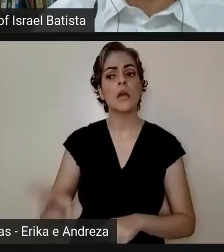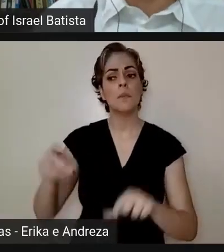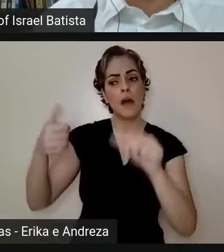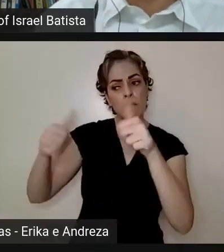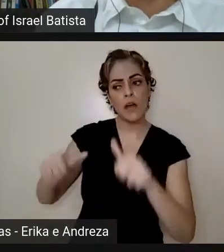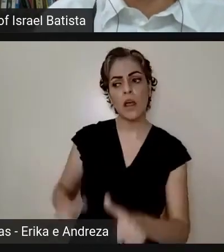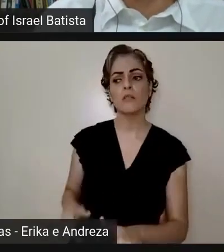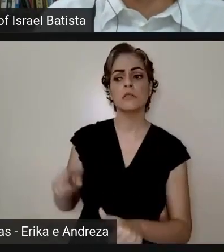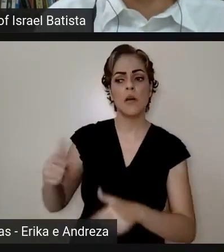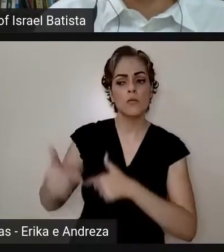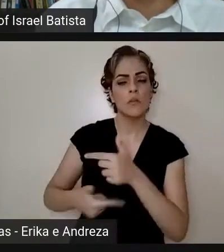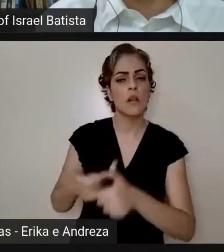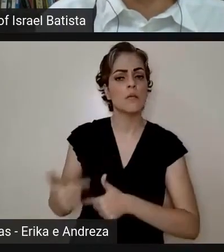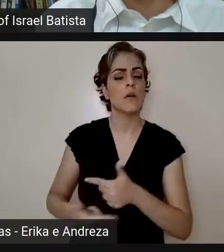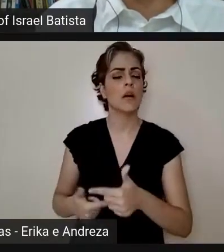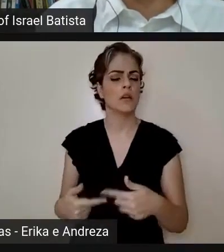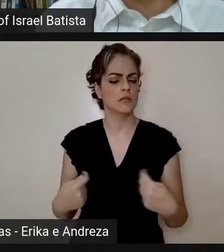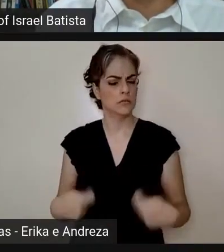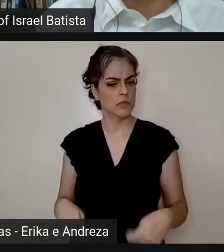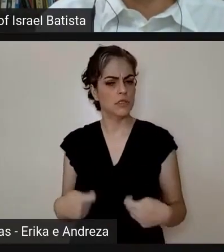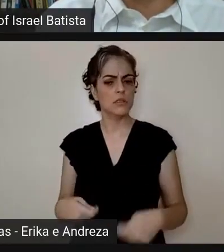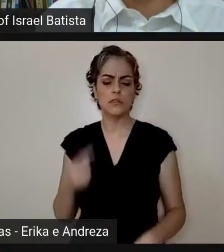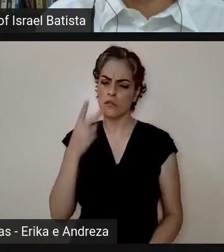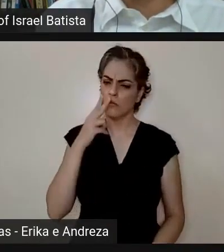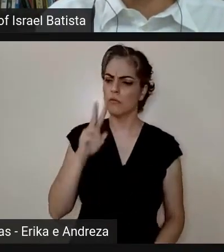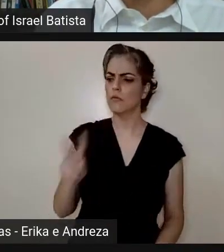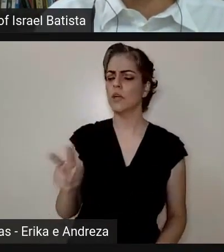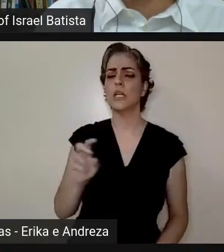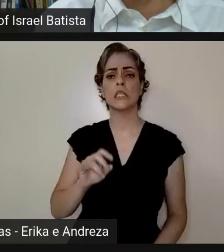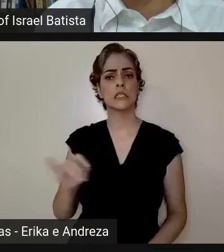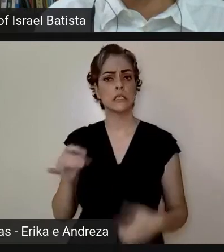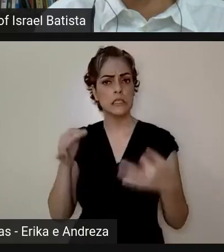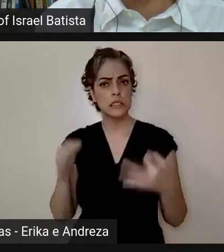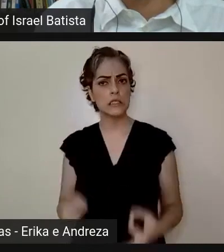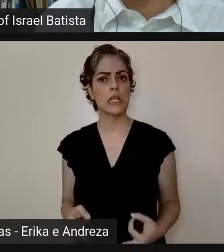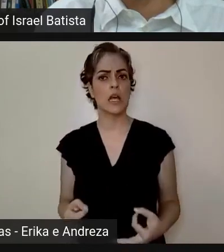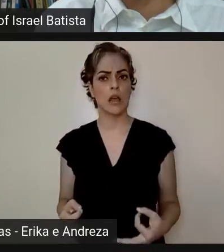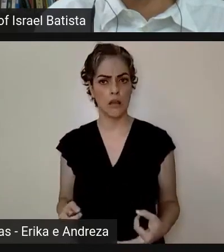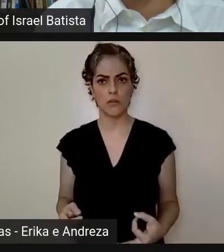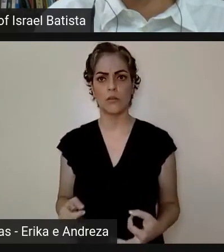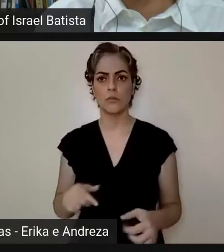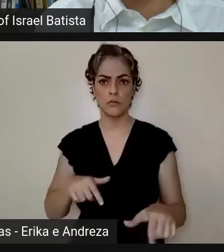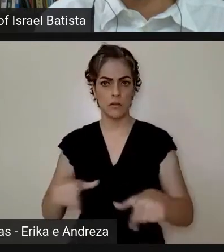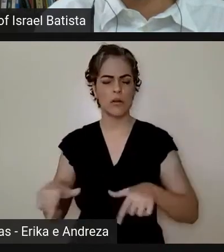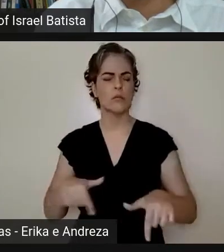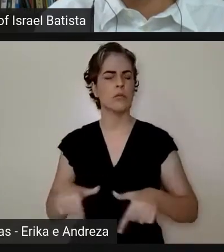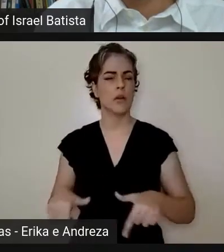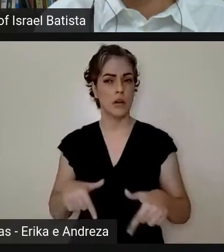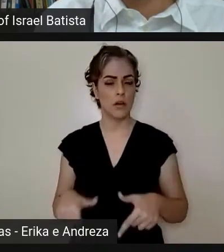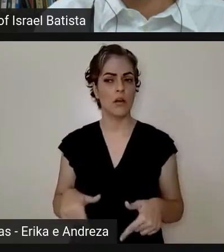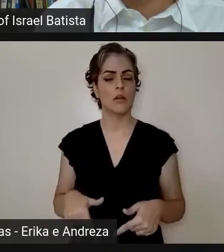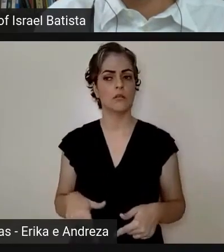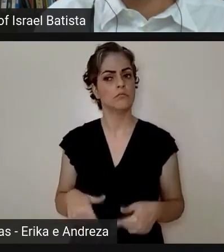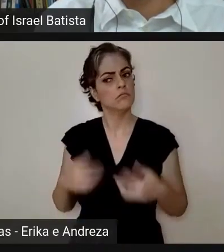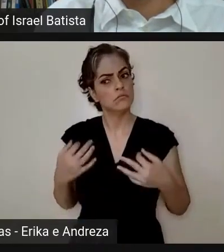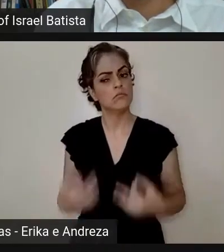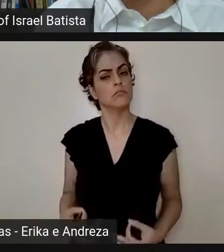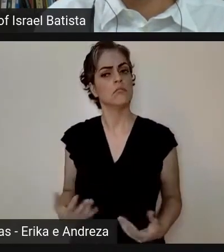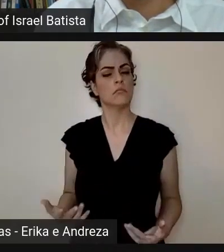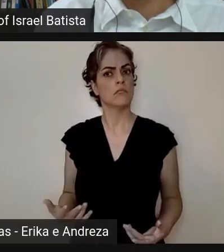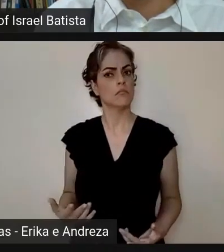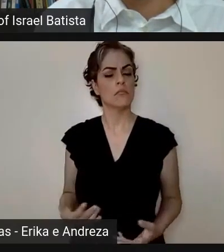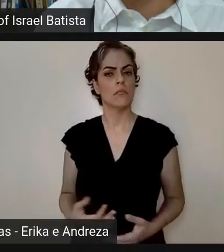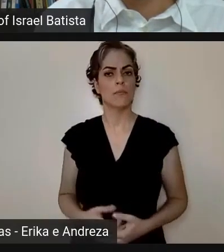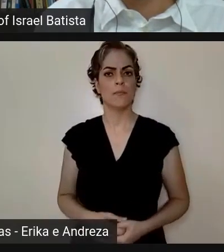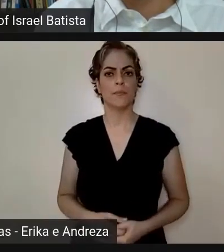que a gente possa averiguar se estão ali fazendo aquilo que deveriam fazer na ocupação da sua vaga. A gente acha que o processo